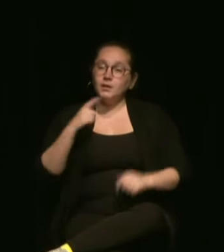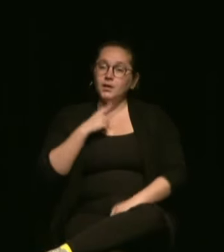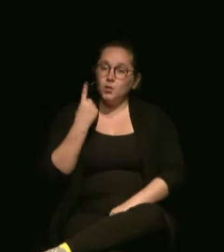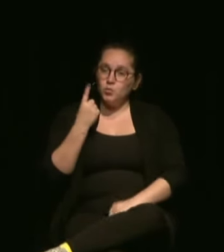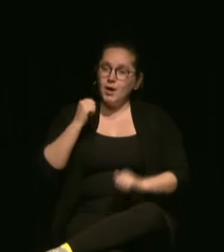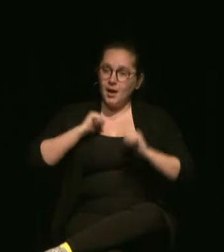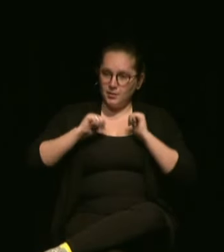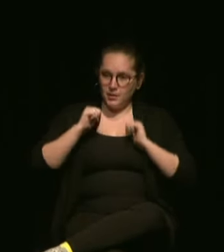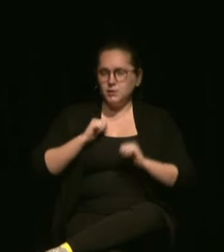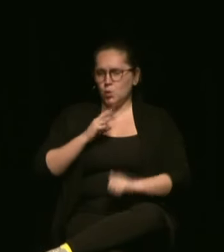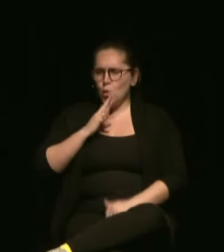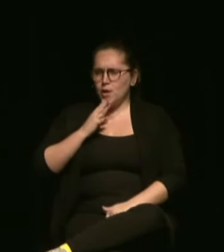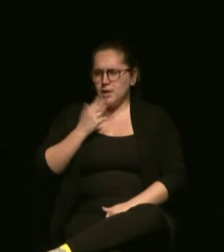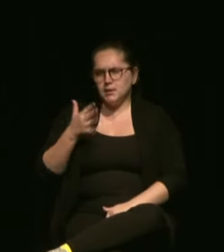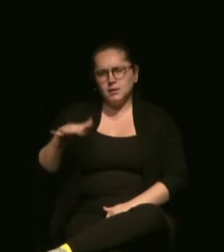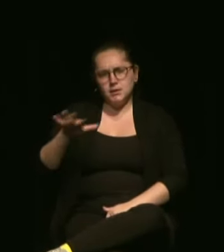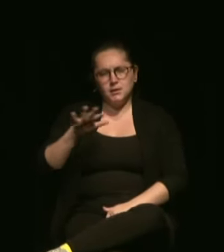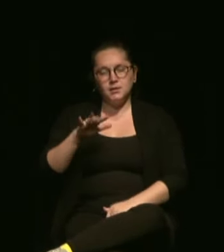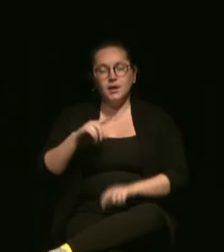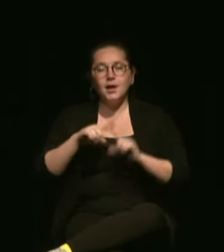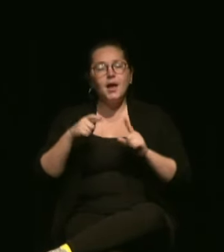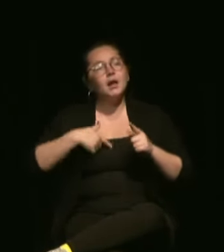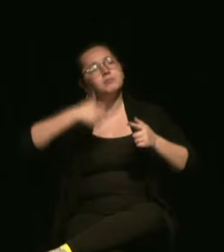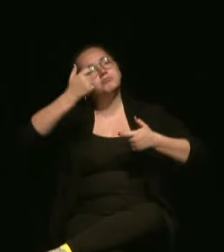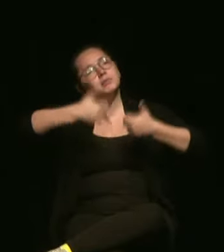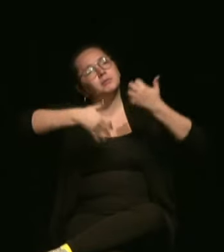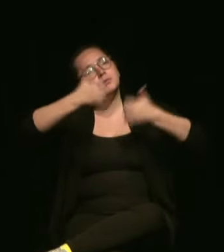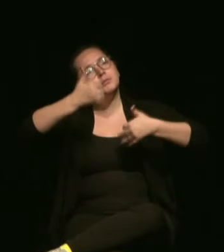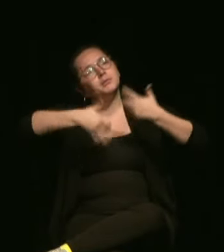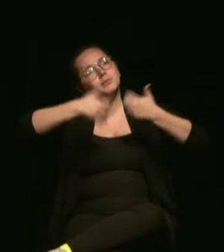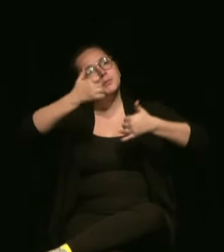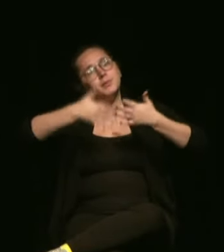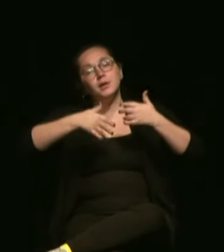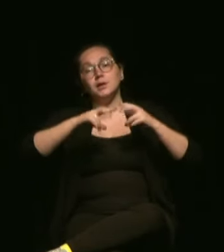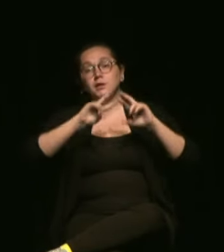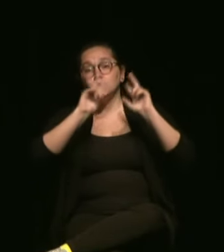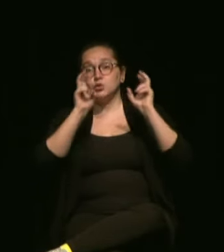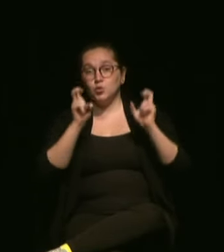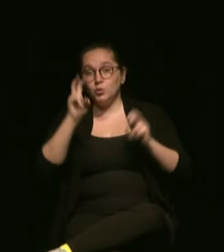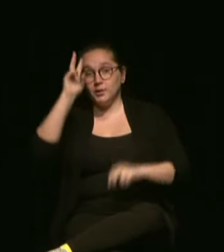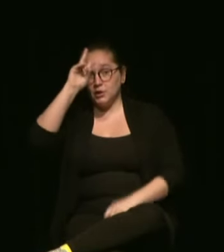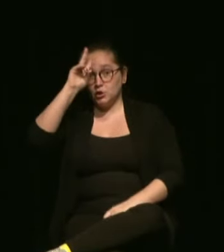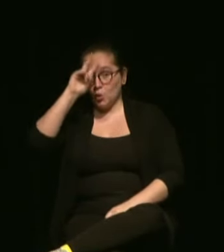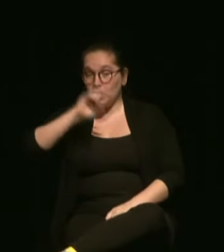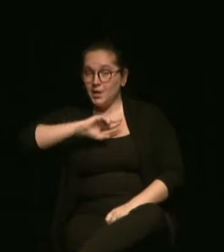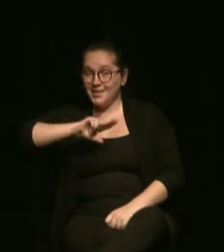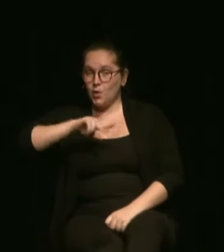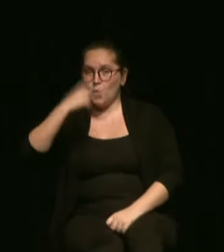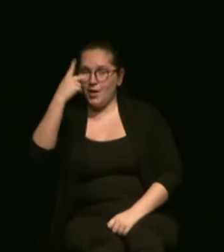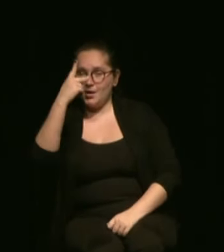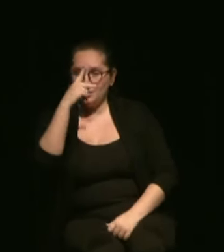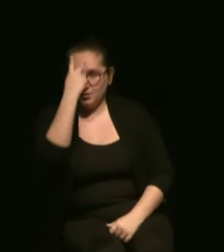atriz conhecida, falando sobre uma história que não é dela,